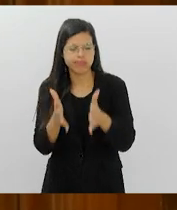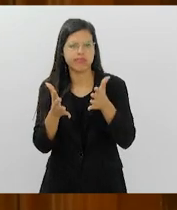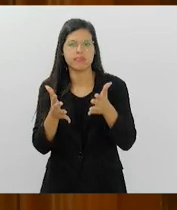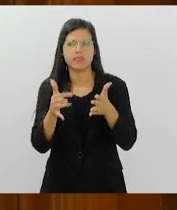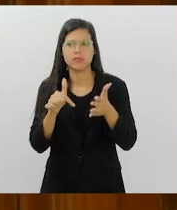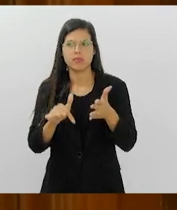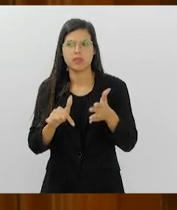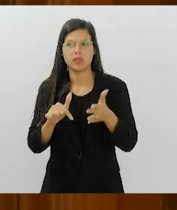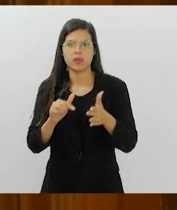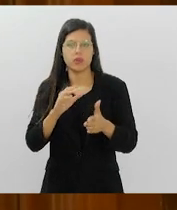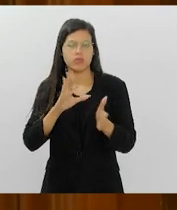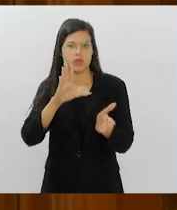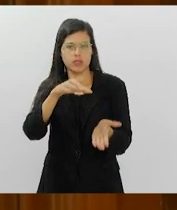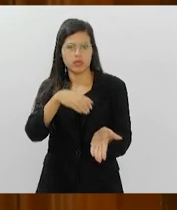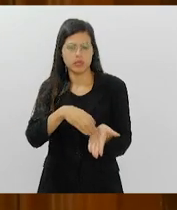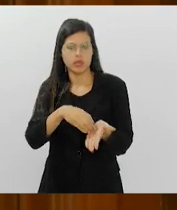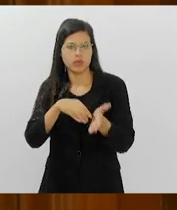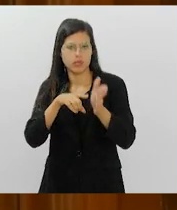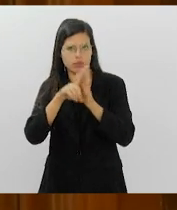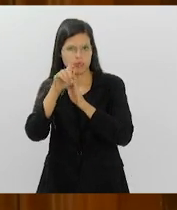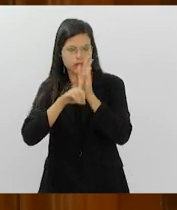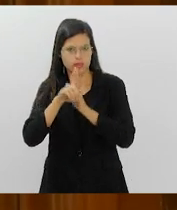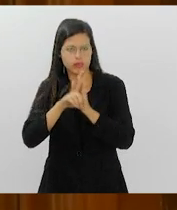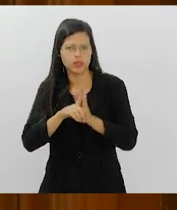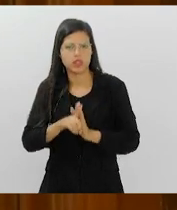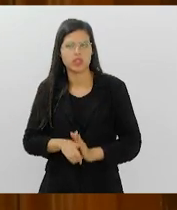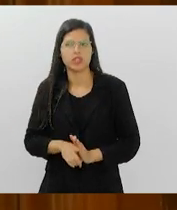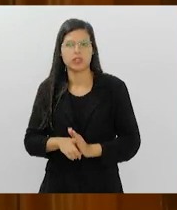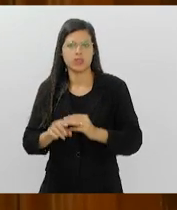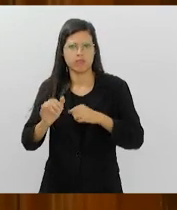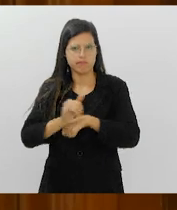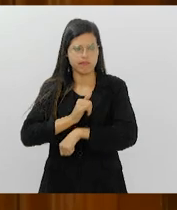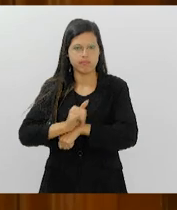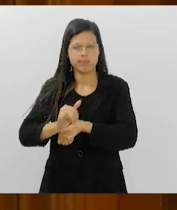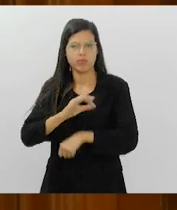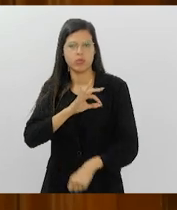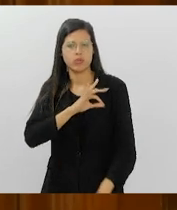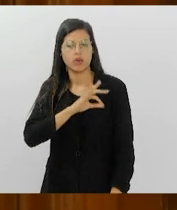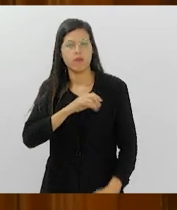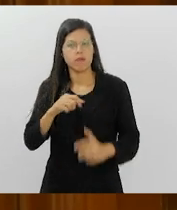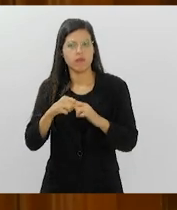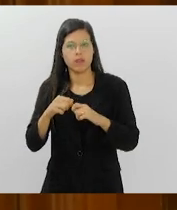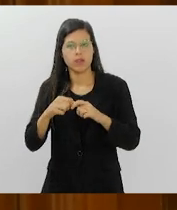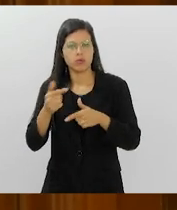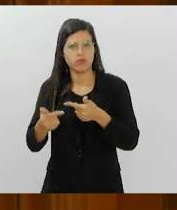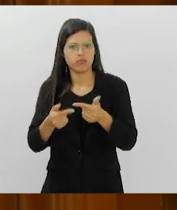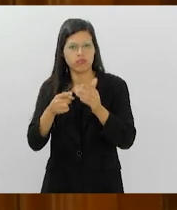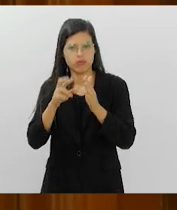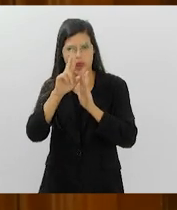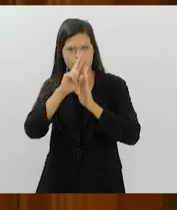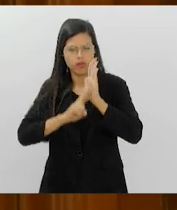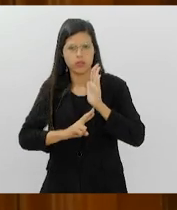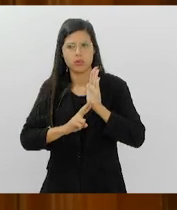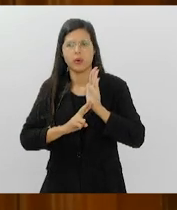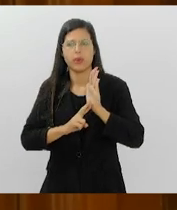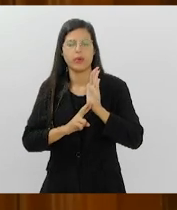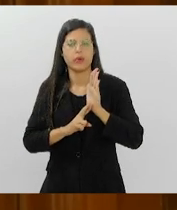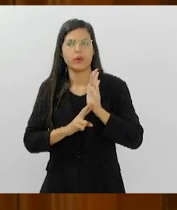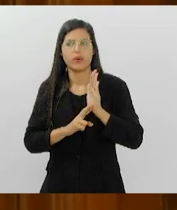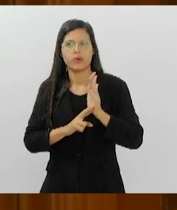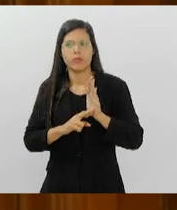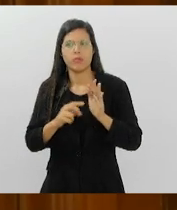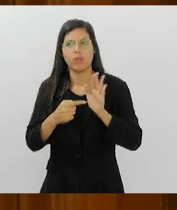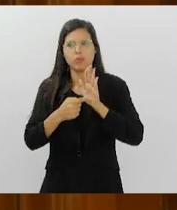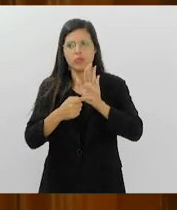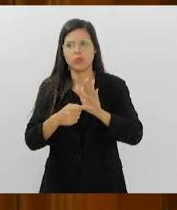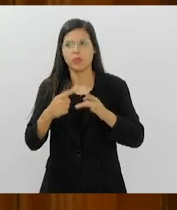de Instrução Especializada em Pesquisa Policial, fez um trabalho, um relatório, sobre as necessidades de